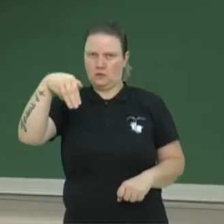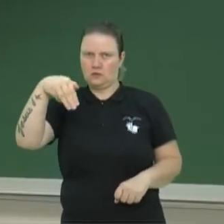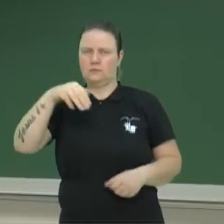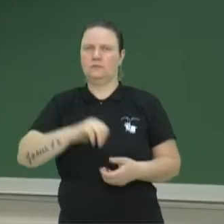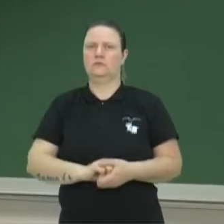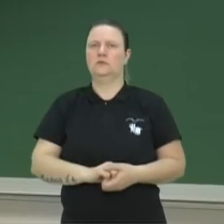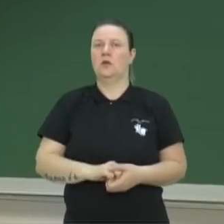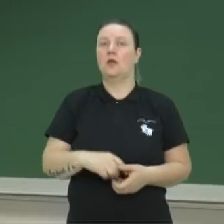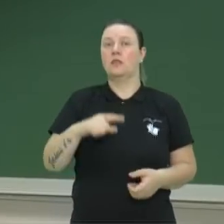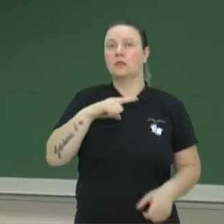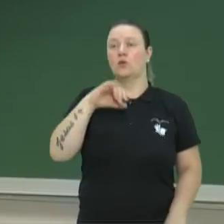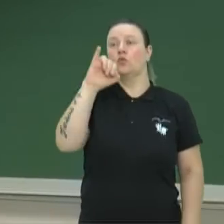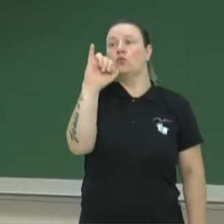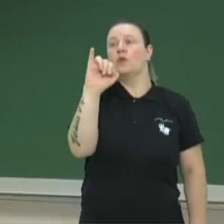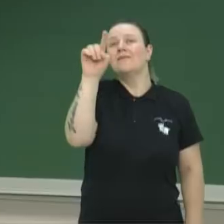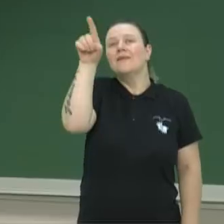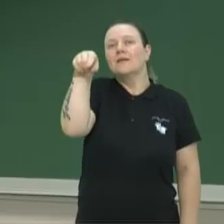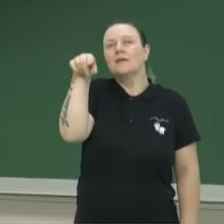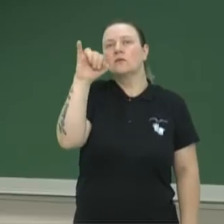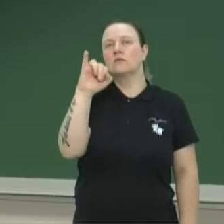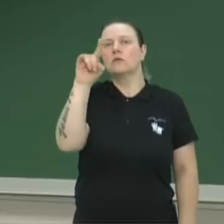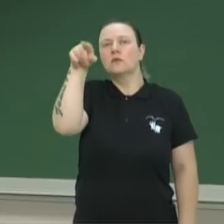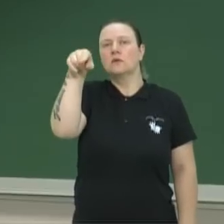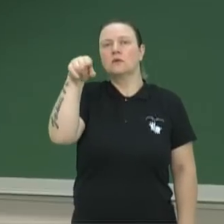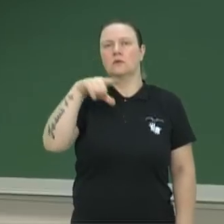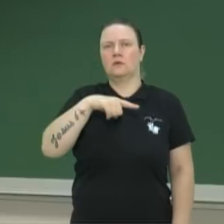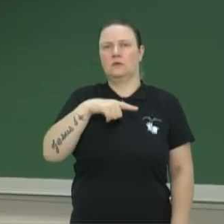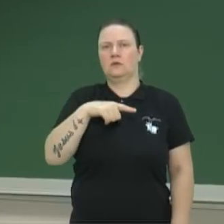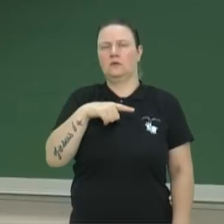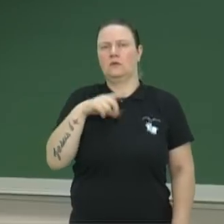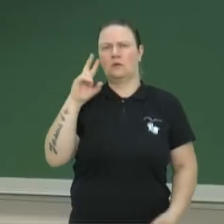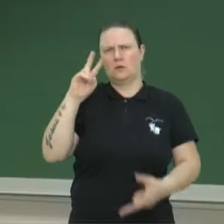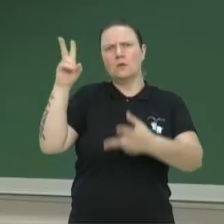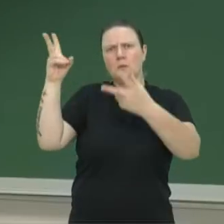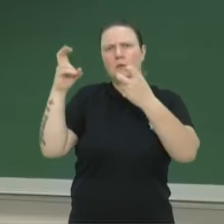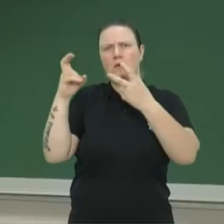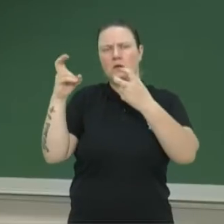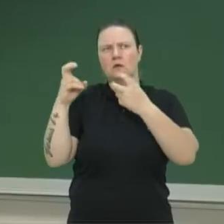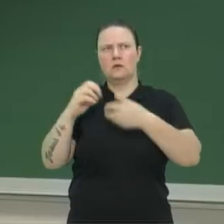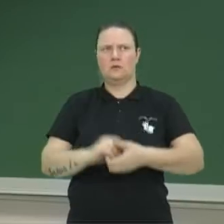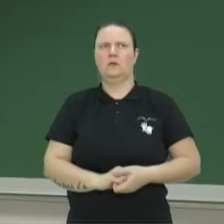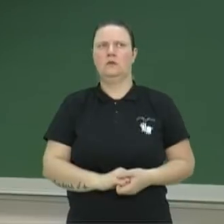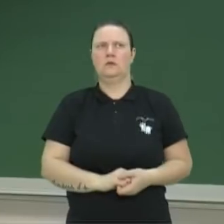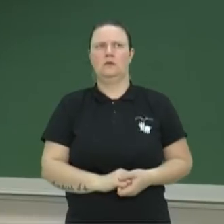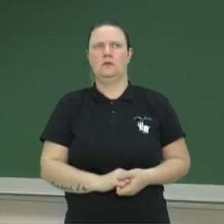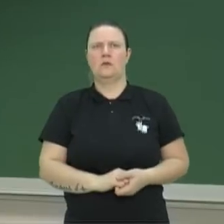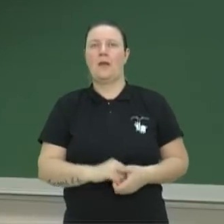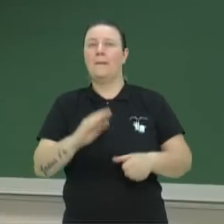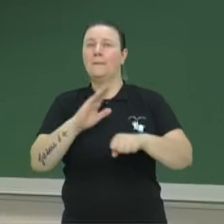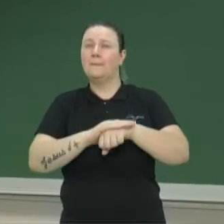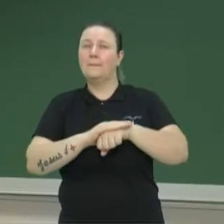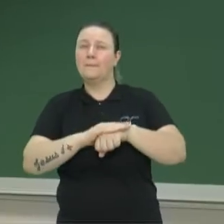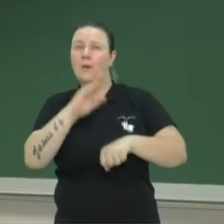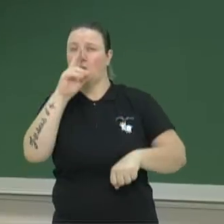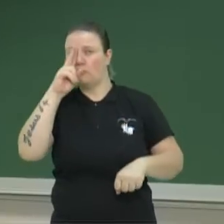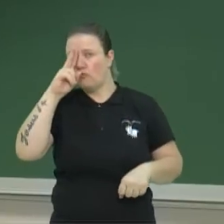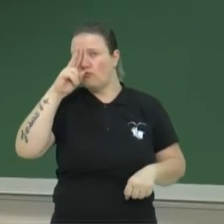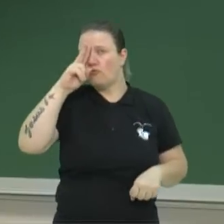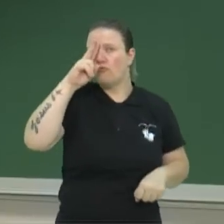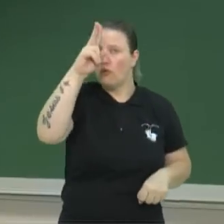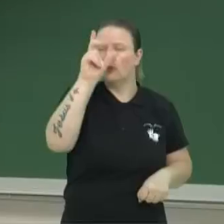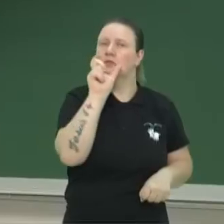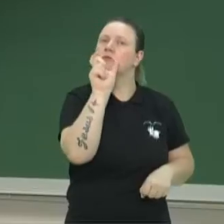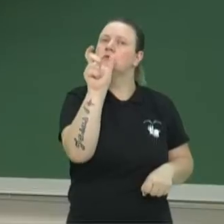o I, certo? Sobre a letra I. Observaram, então, que é a sílaba mais forte dessa